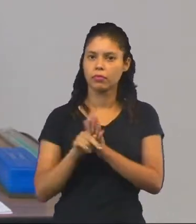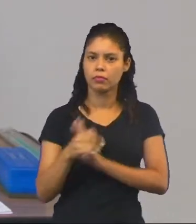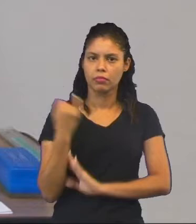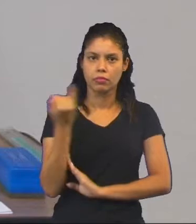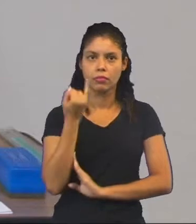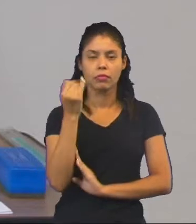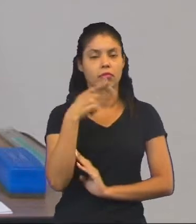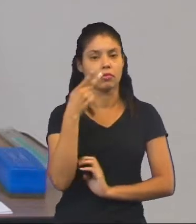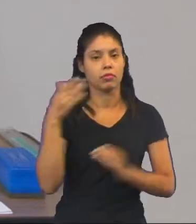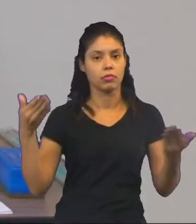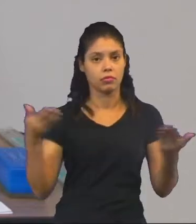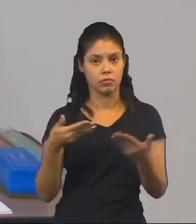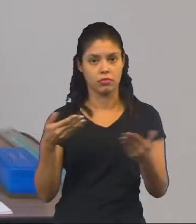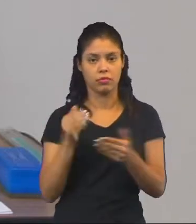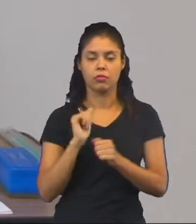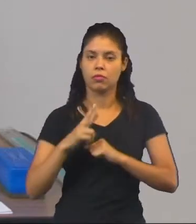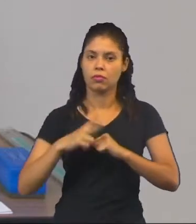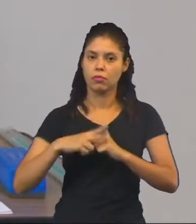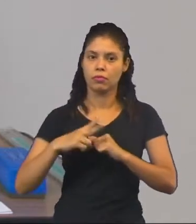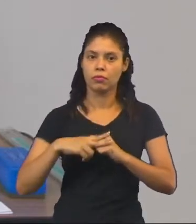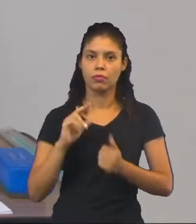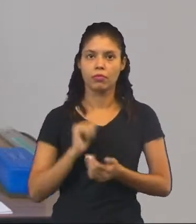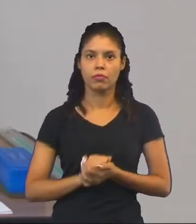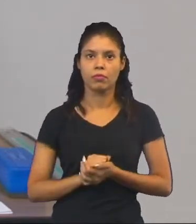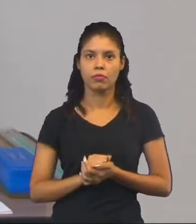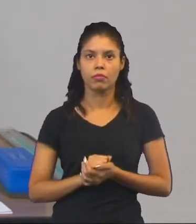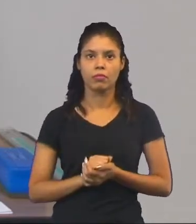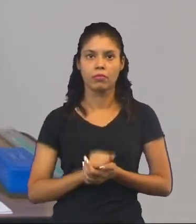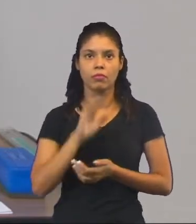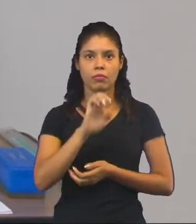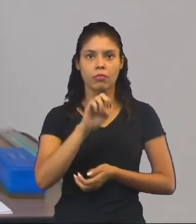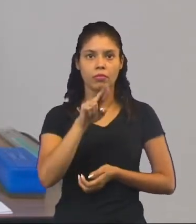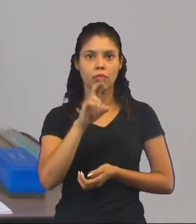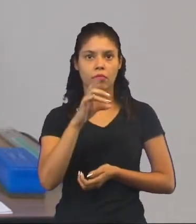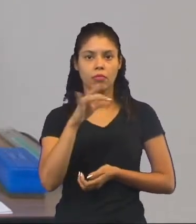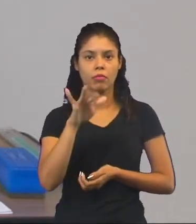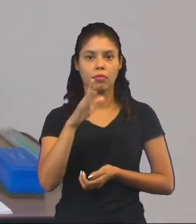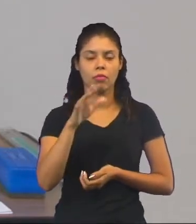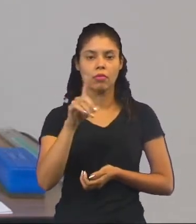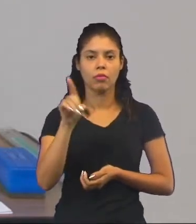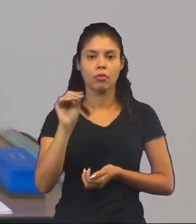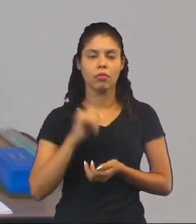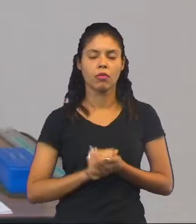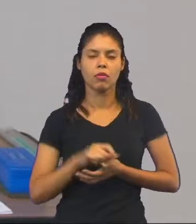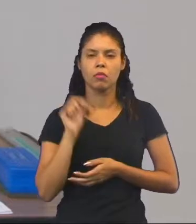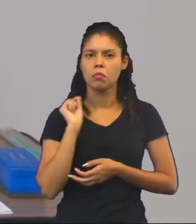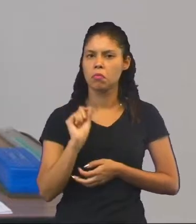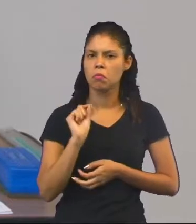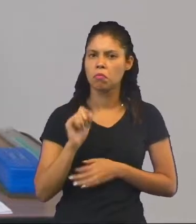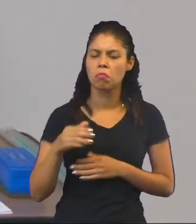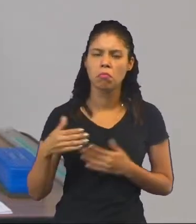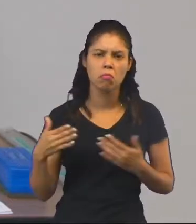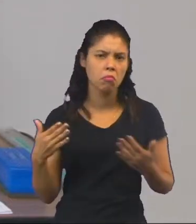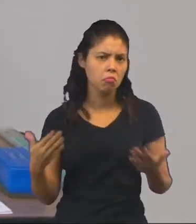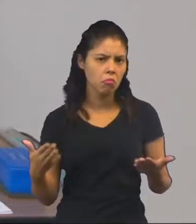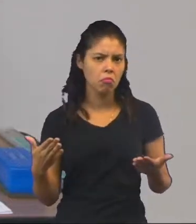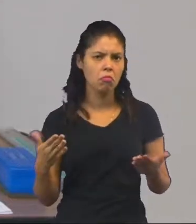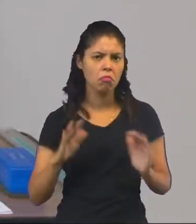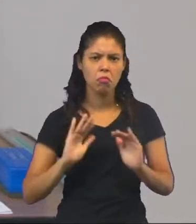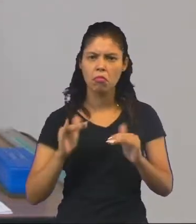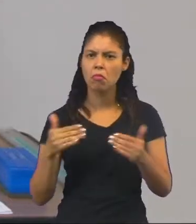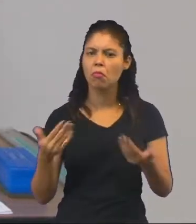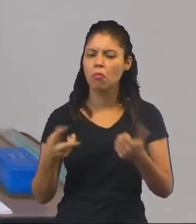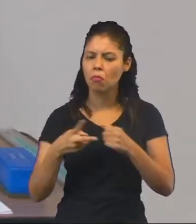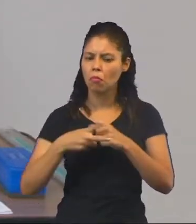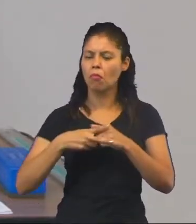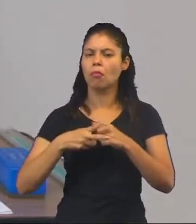hoje vamos falar sobre os verbos de enunciação. Aí você deve estar se perguntando, mas quais são